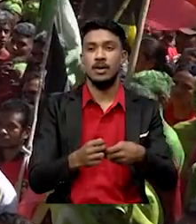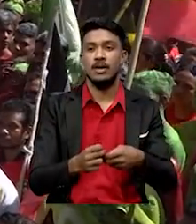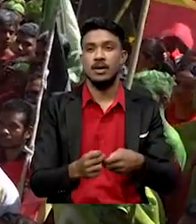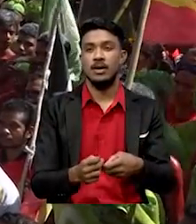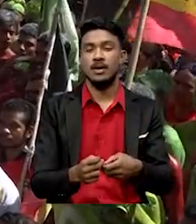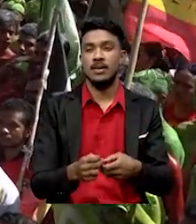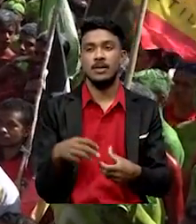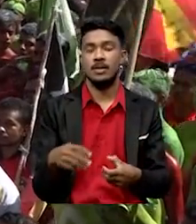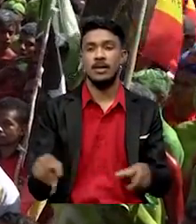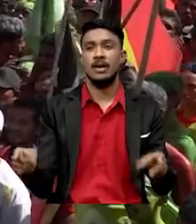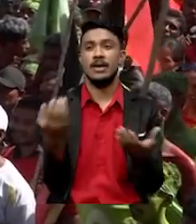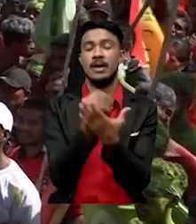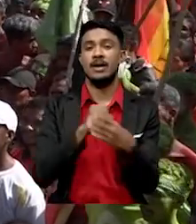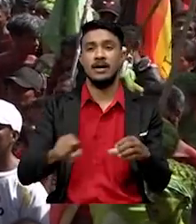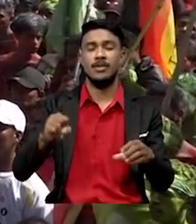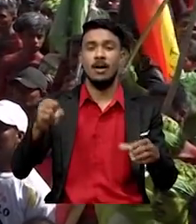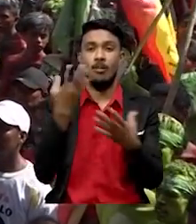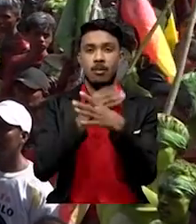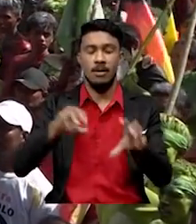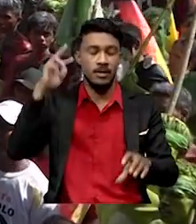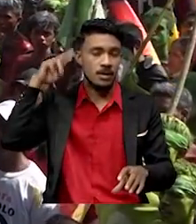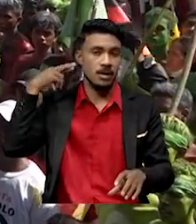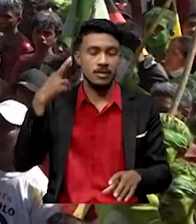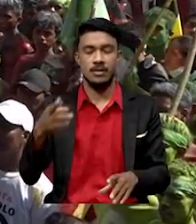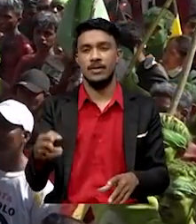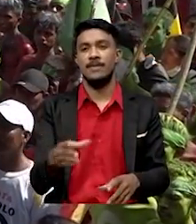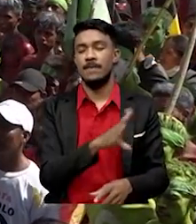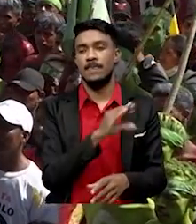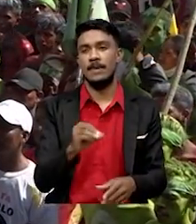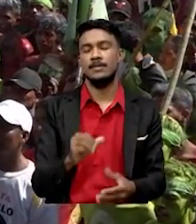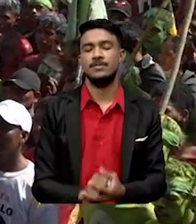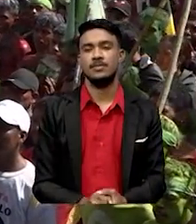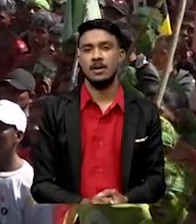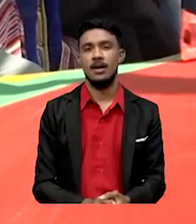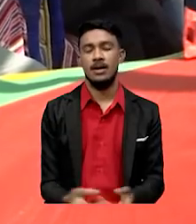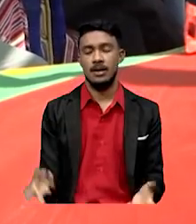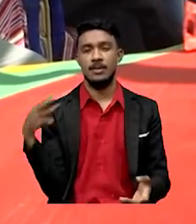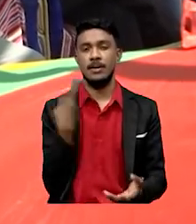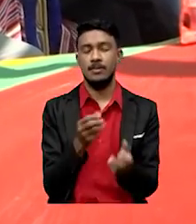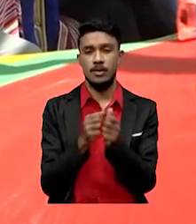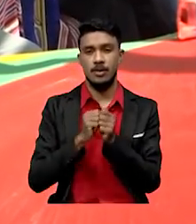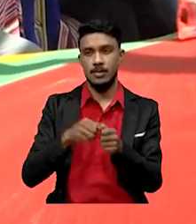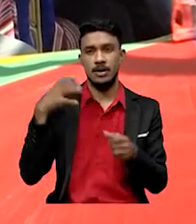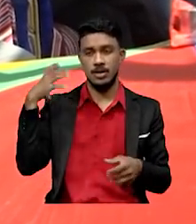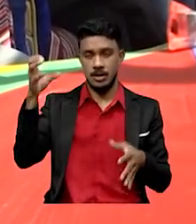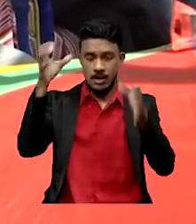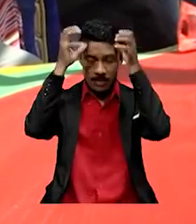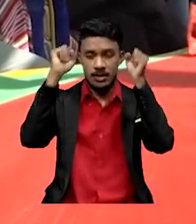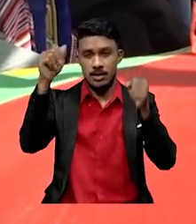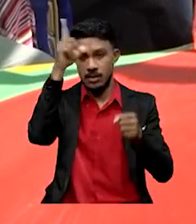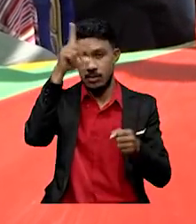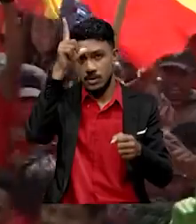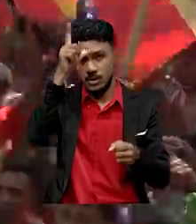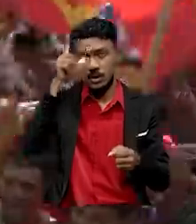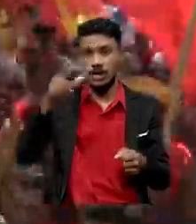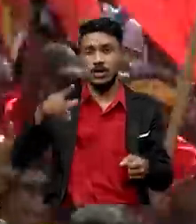nebe taruto arbiru ne. Ita bota waitanya presidente Luolo. Ia bibang nemos, Unisma ativista